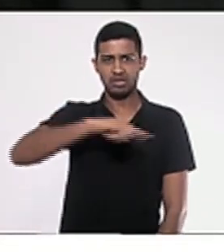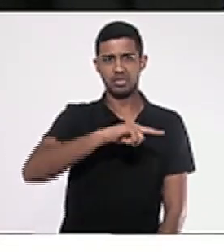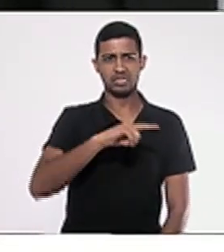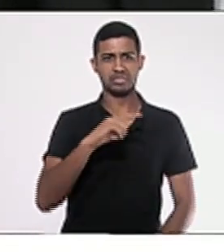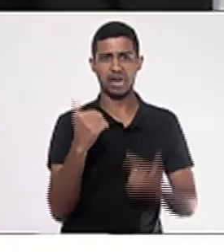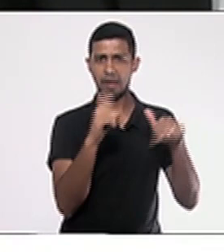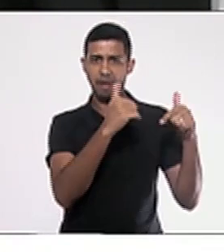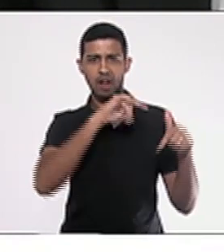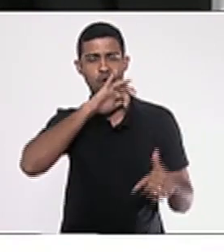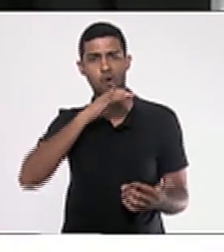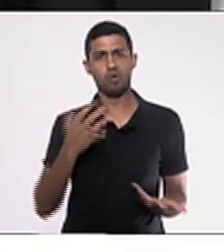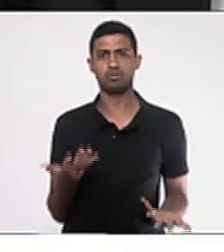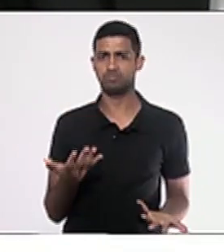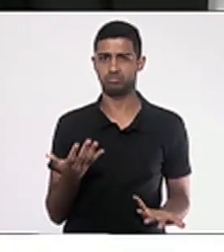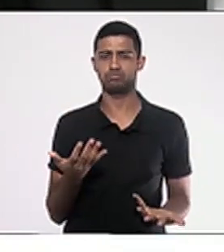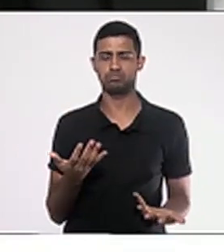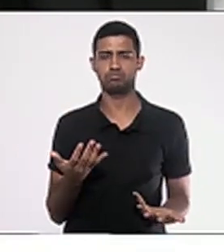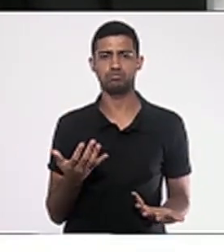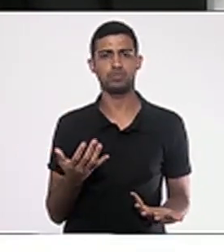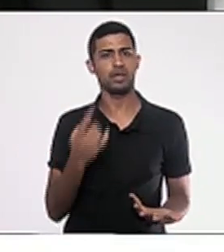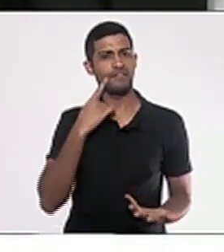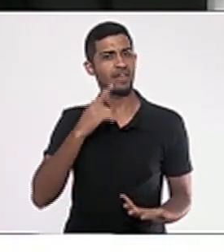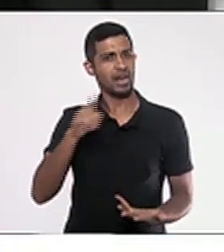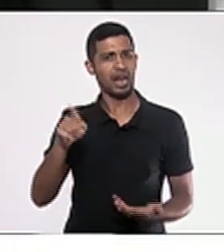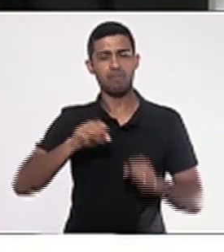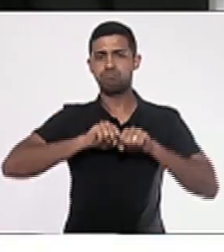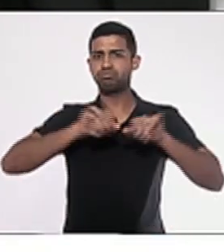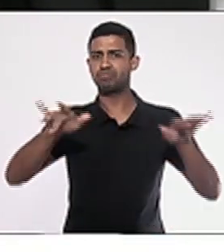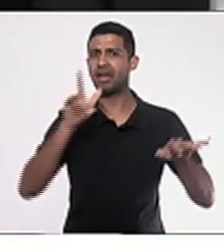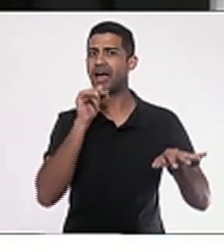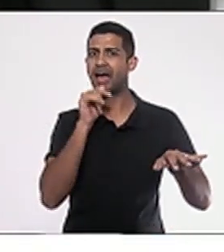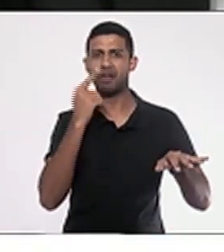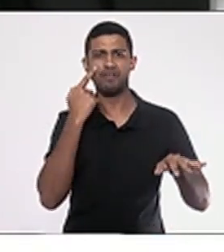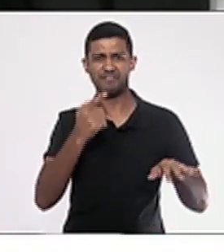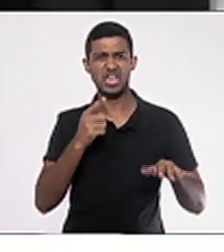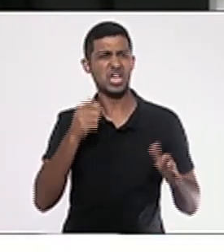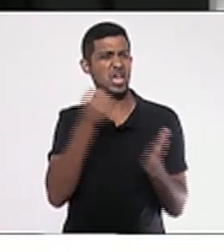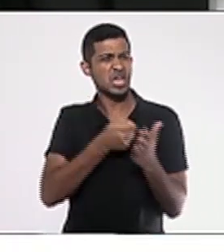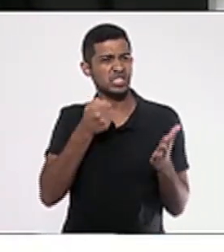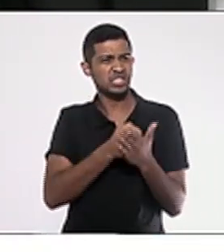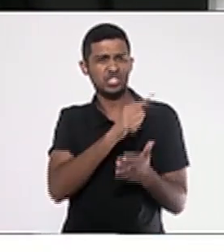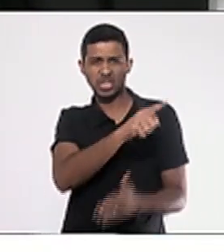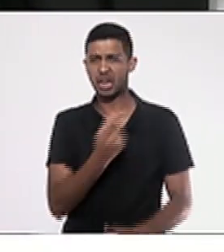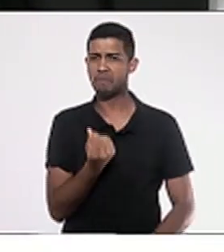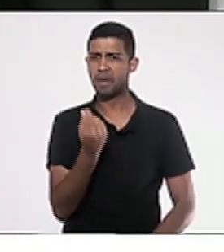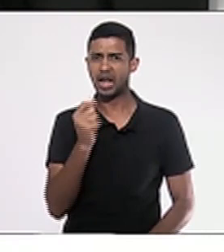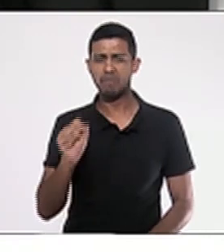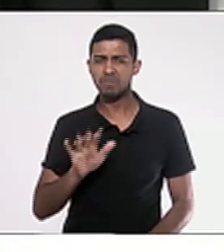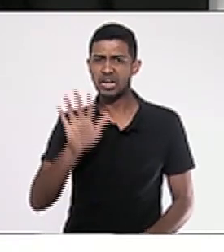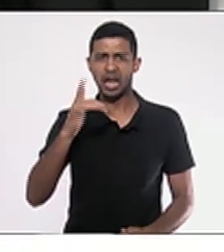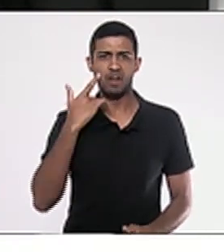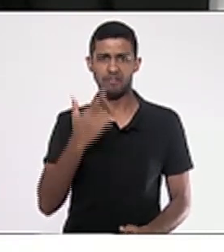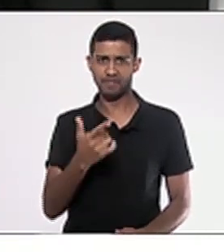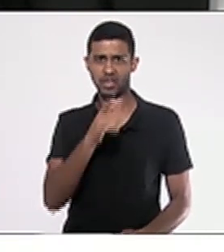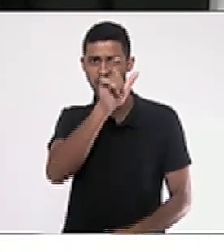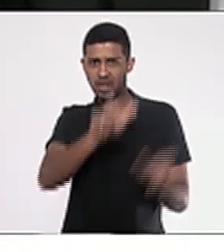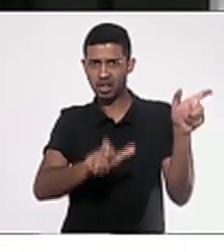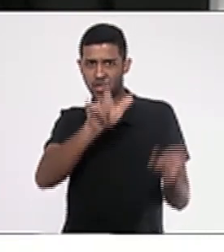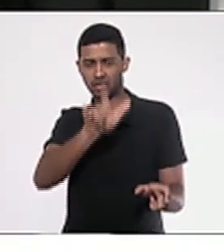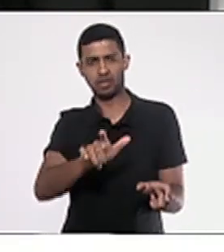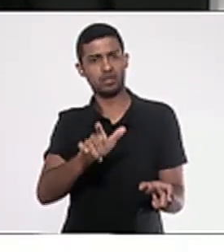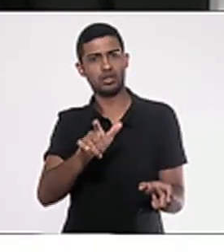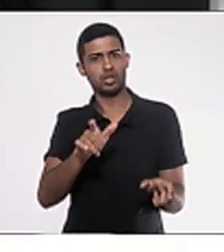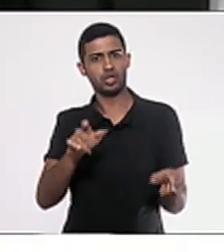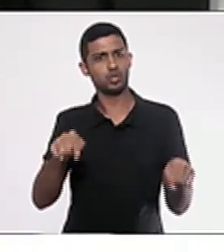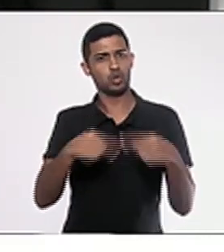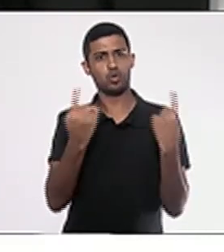de abastecimento de água, que gere uma cobrança a maior para o consumidor, O artigo 94, parágrafo único do Código de Defesa do